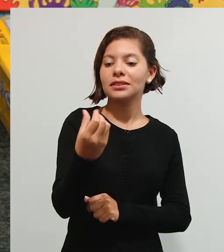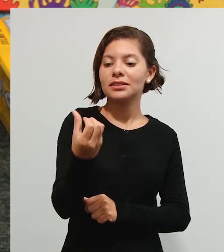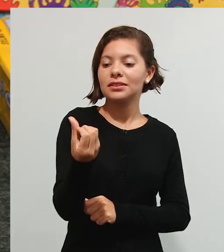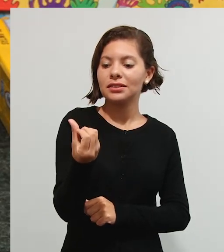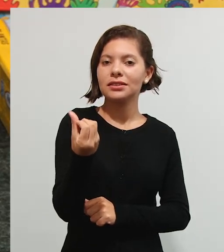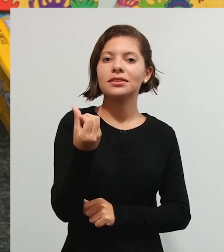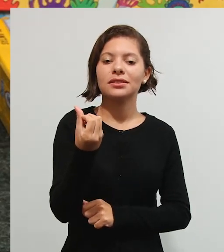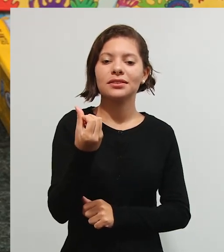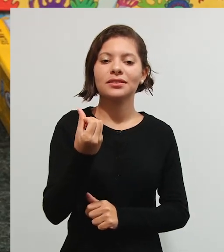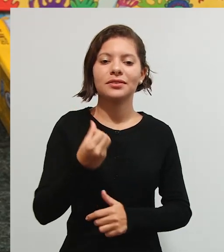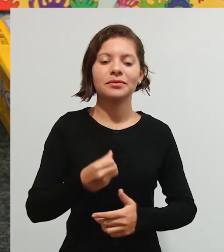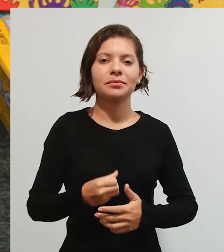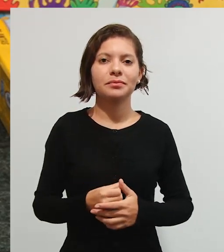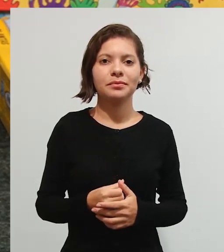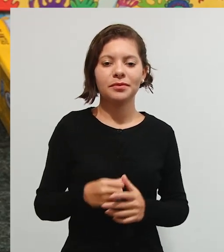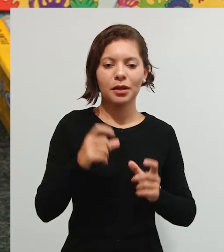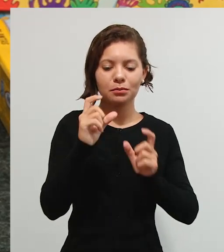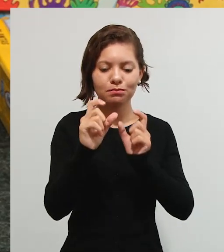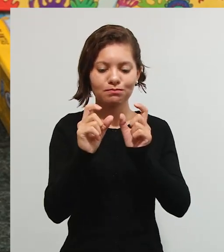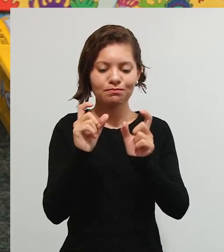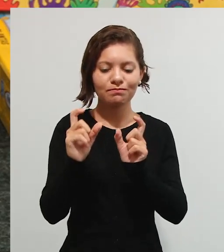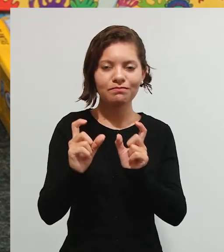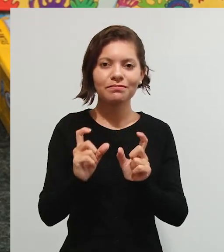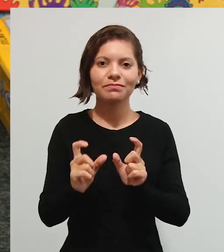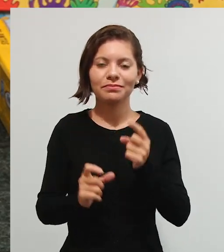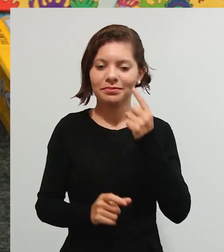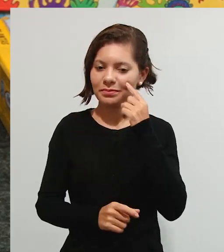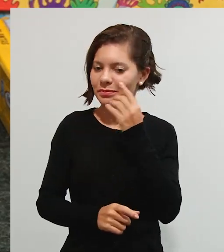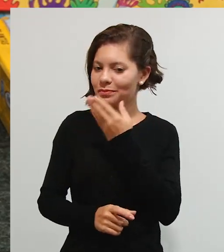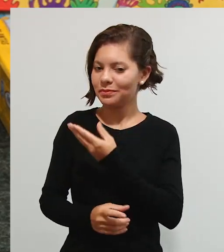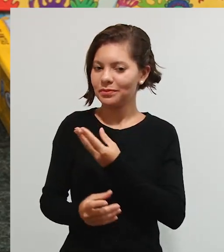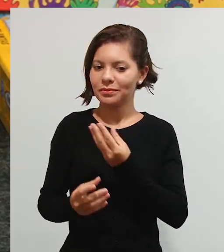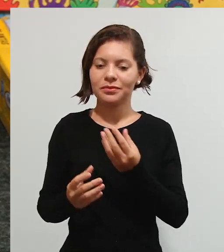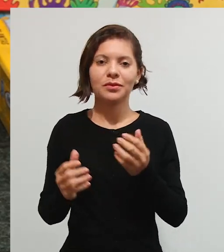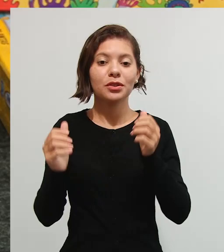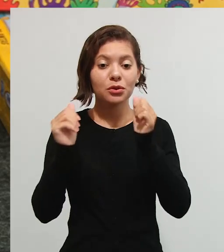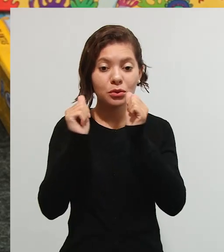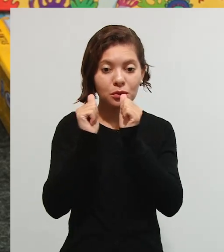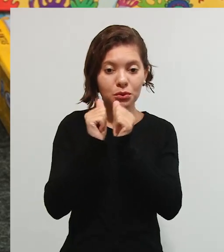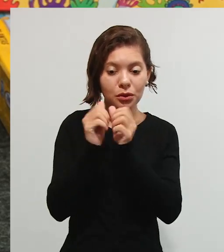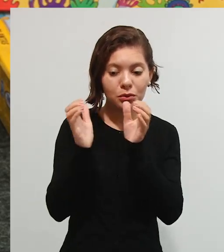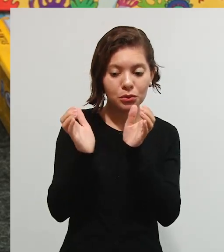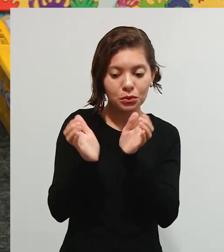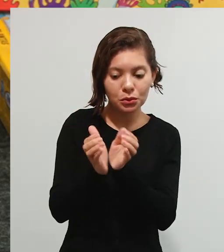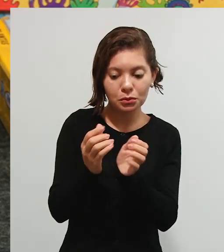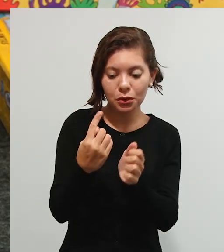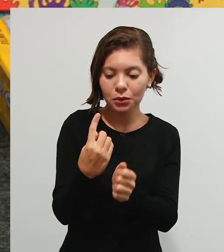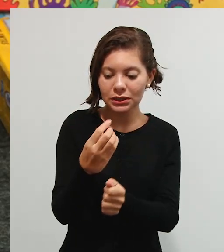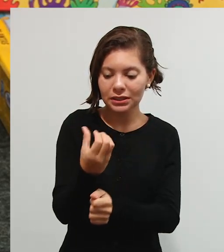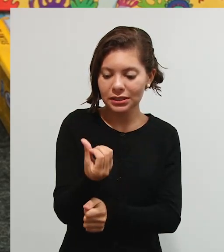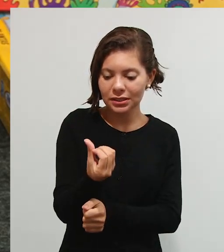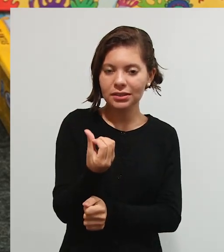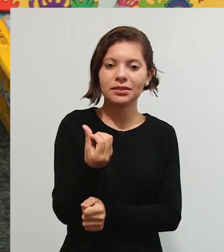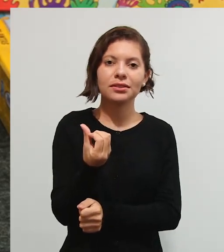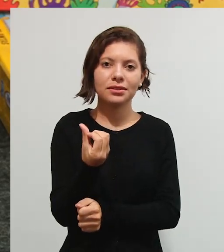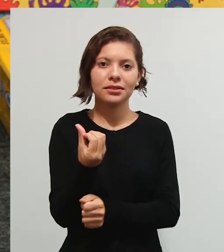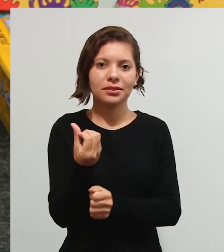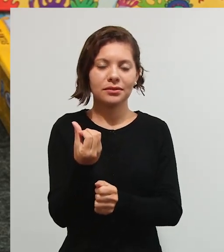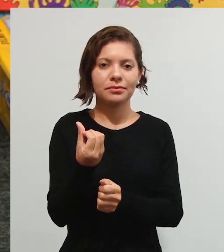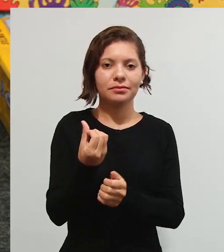16 bloquinhos. Então, e ao juntar tudo, eu tenho 16 e não